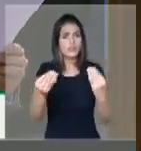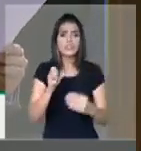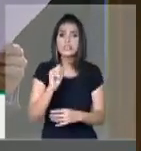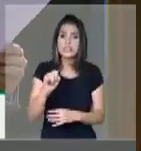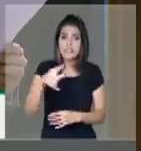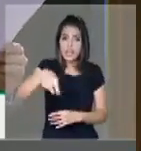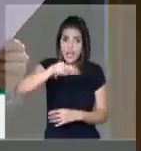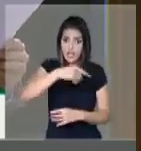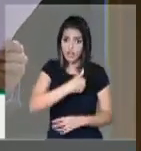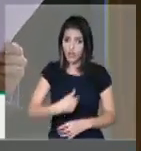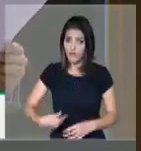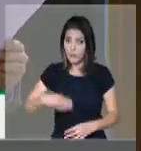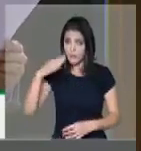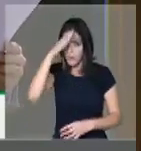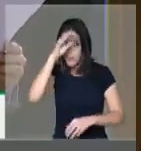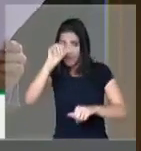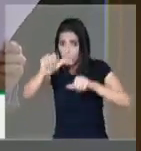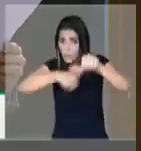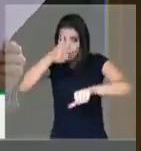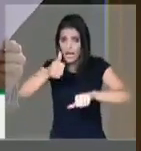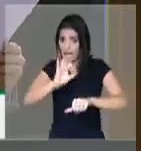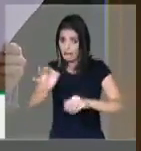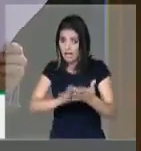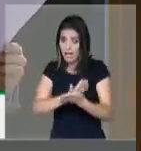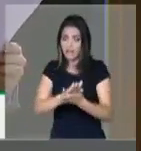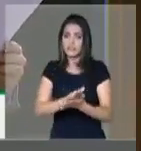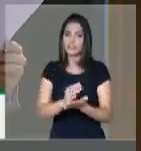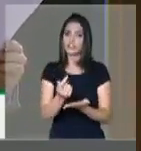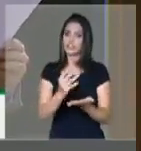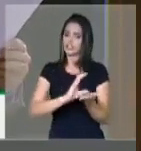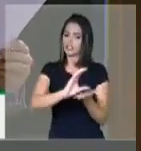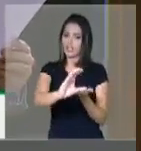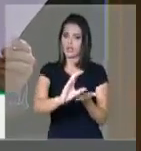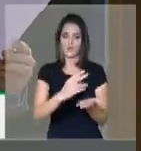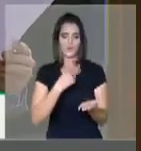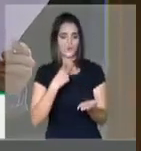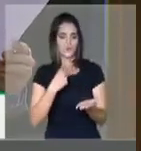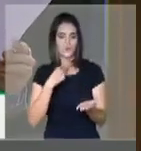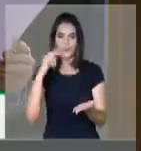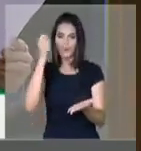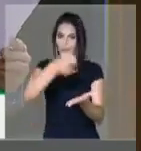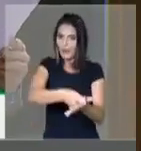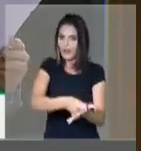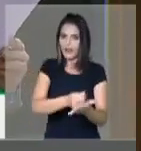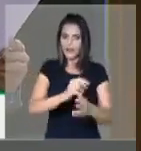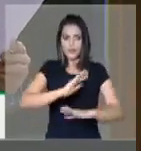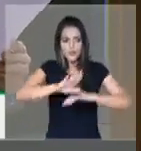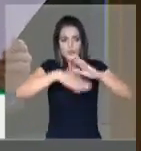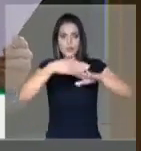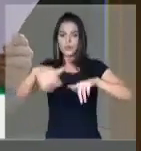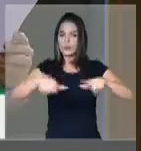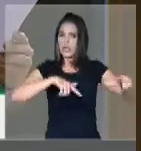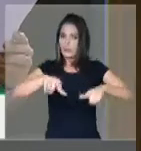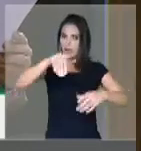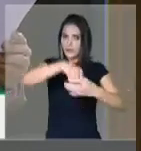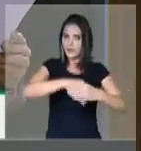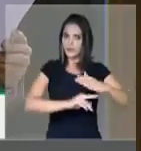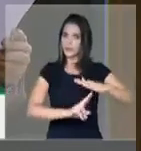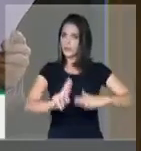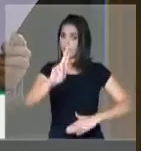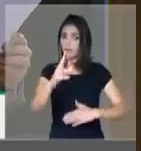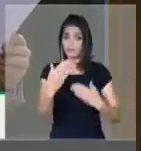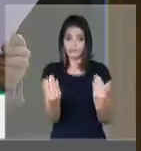não for alterada, não haverá recursos suficientes para a manutenção das suas